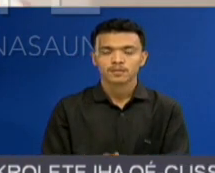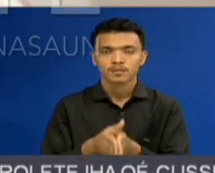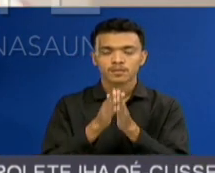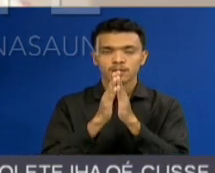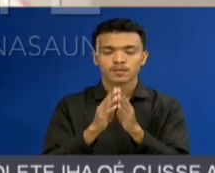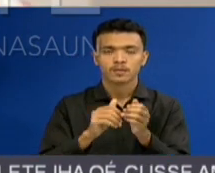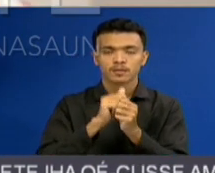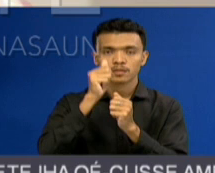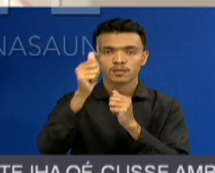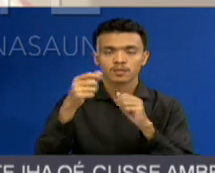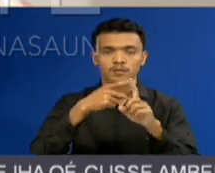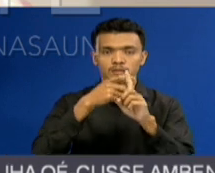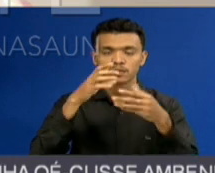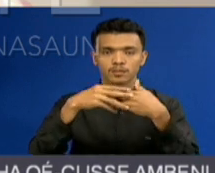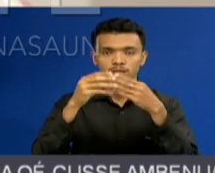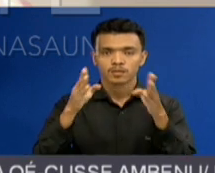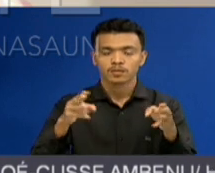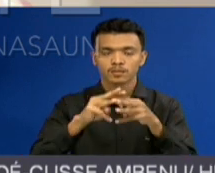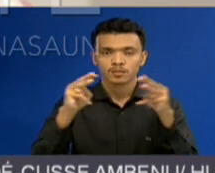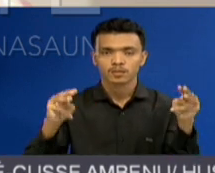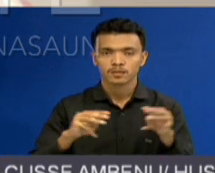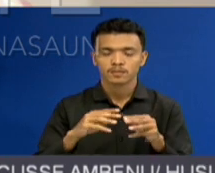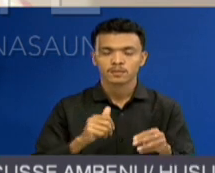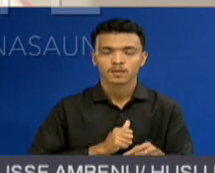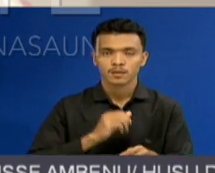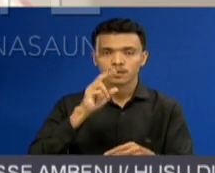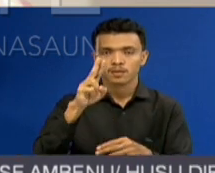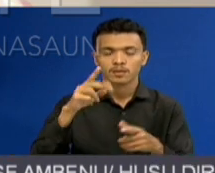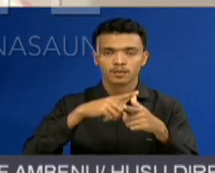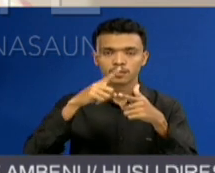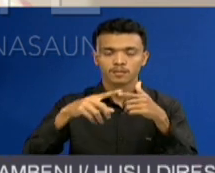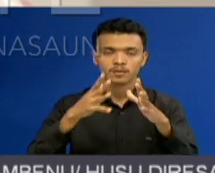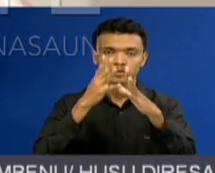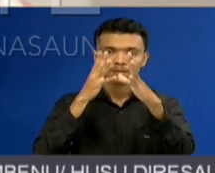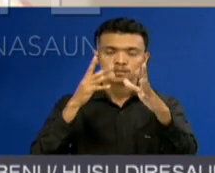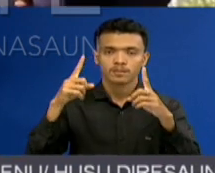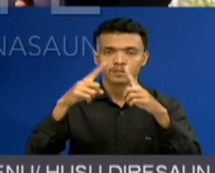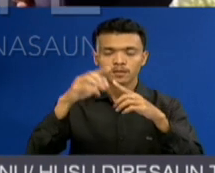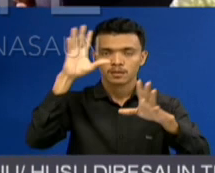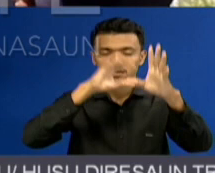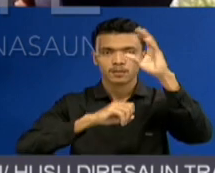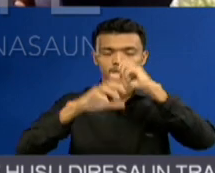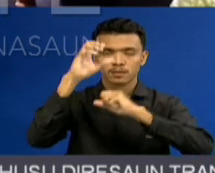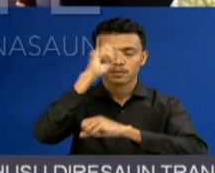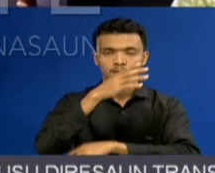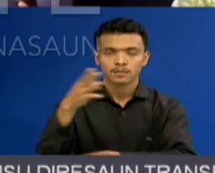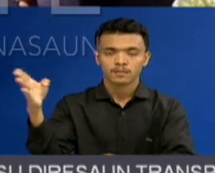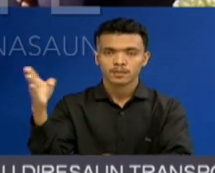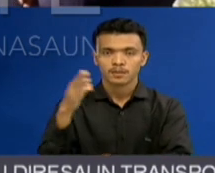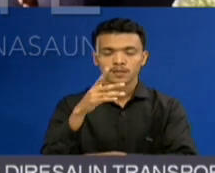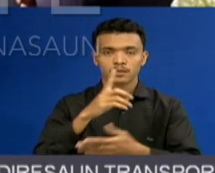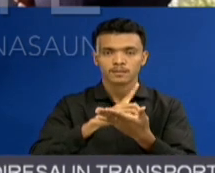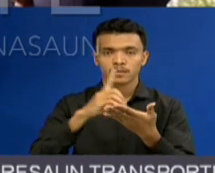Apelo ne hato husi administrador municipio Aileu Abel da Conceição ha foi informatura parada ba isar bandeira eri de teli primeiro semana